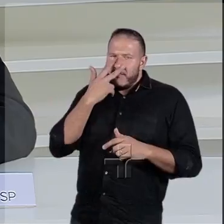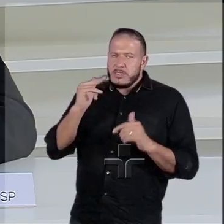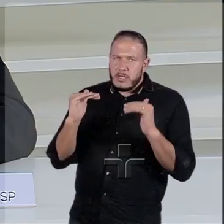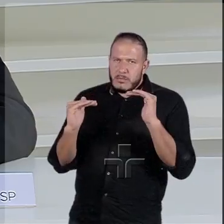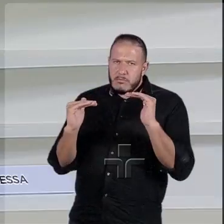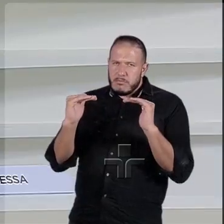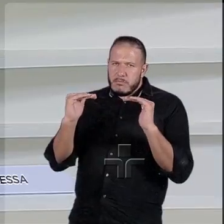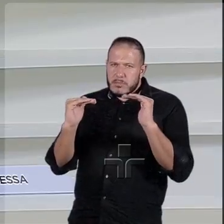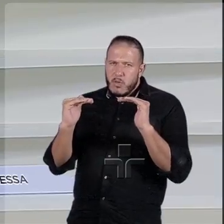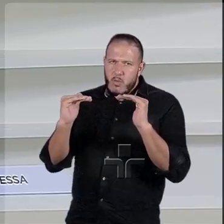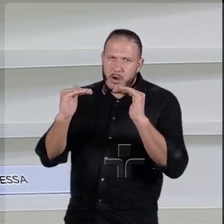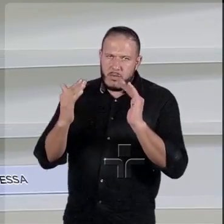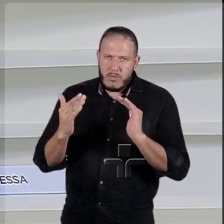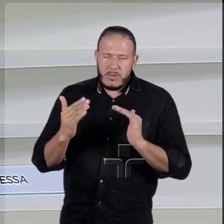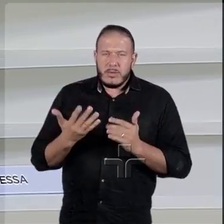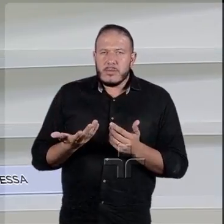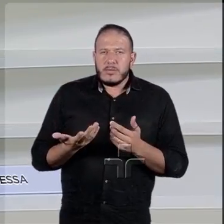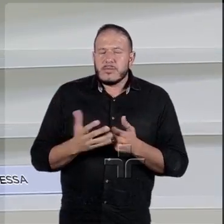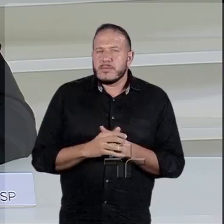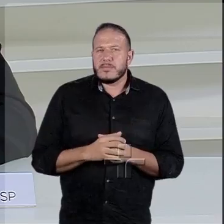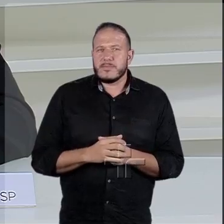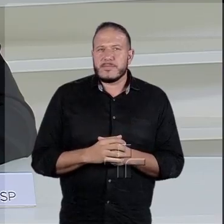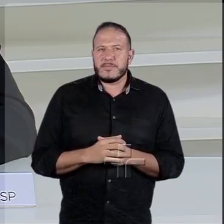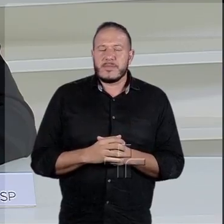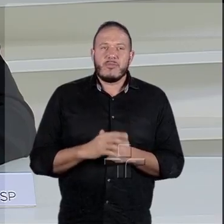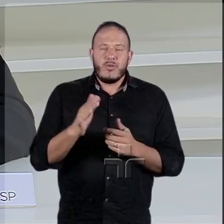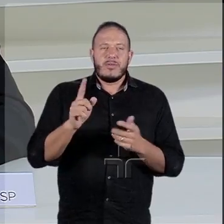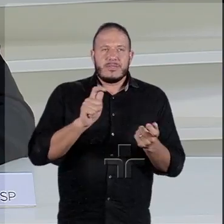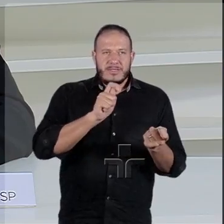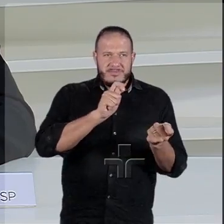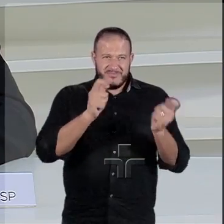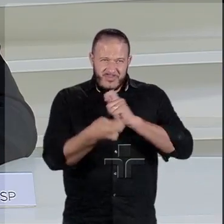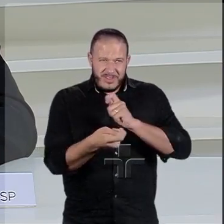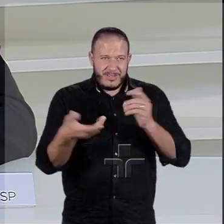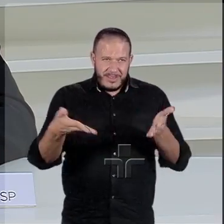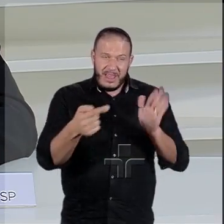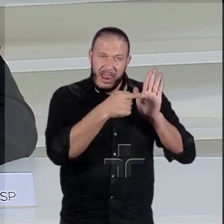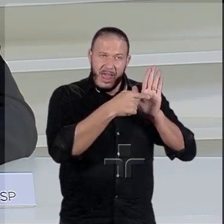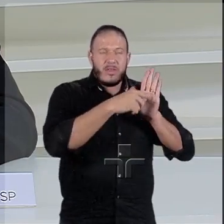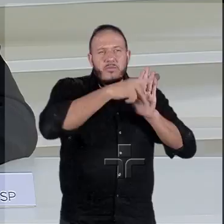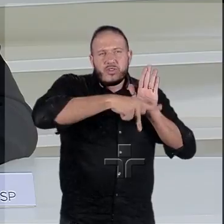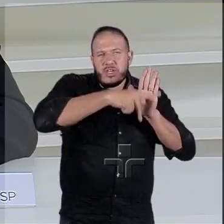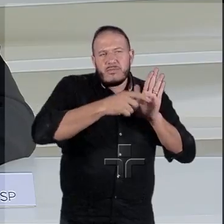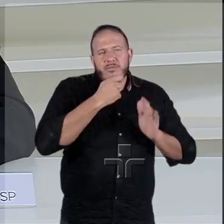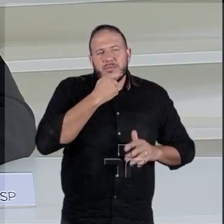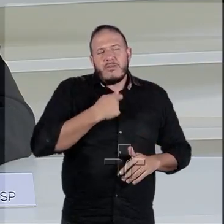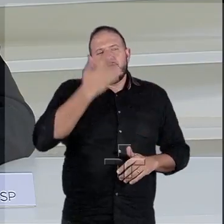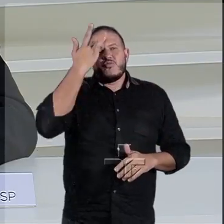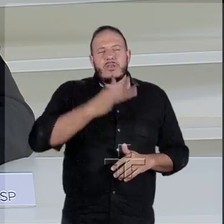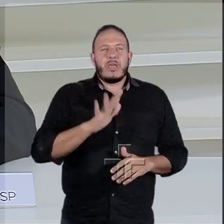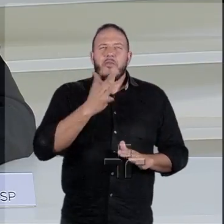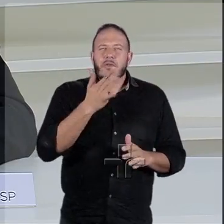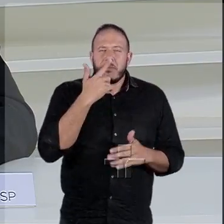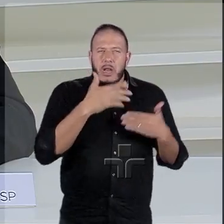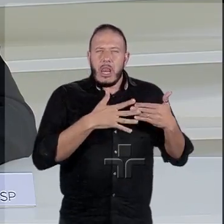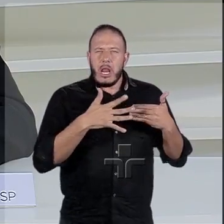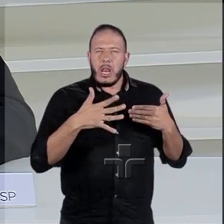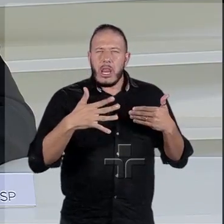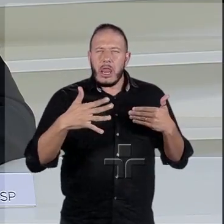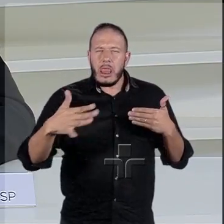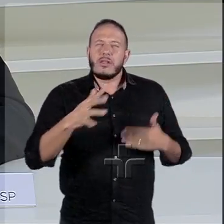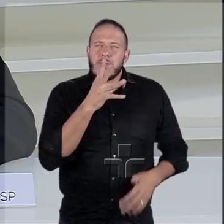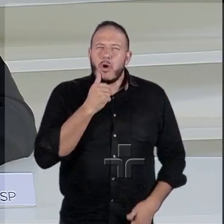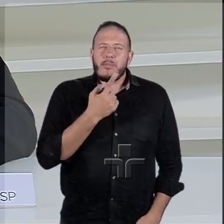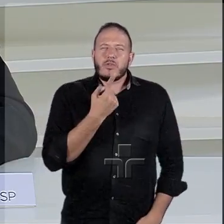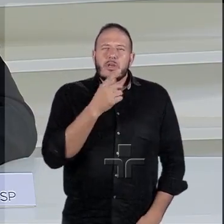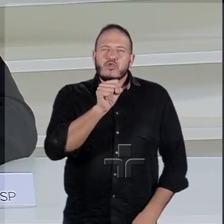vista previdenciário. Em quanto tempo? Bom, a transição que está aí no projeto, eu não sei, eu ouvi falar que são 18 anos, eu acho um pouco